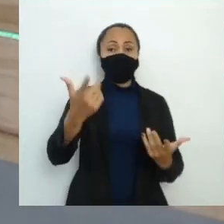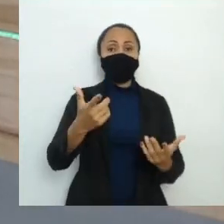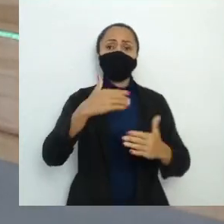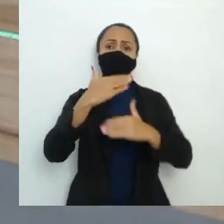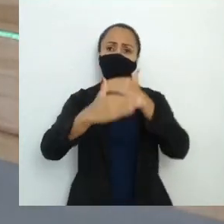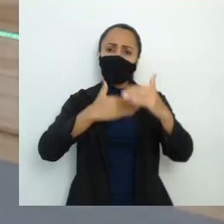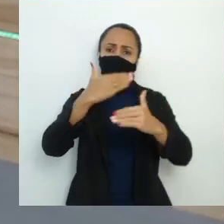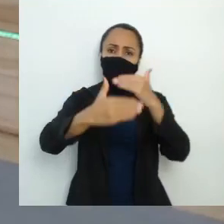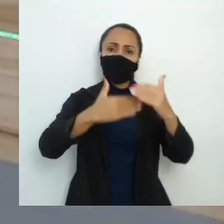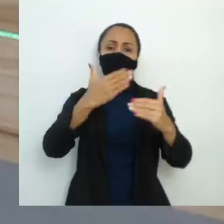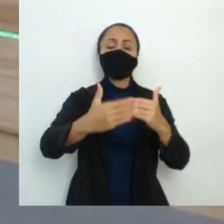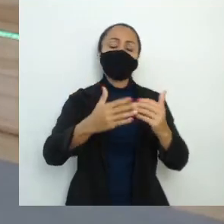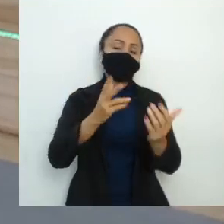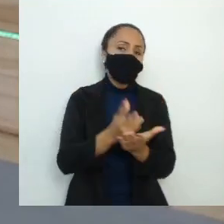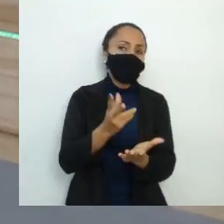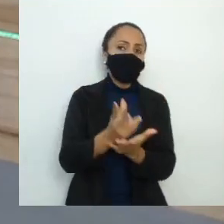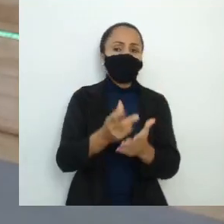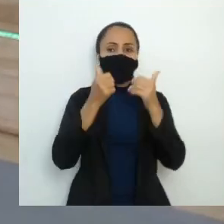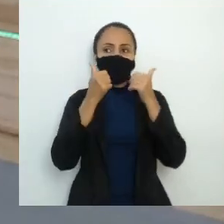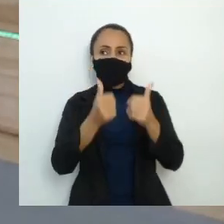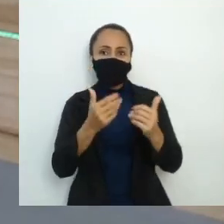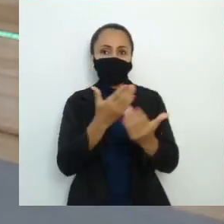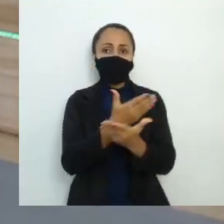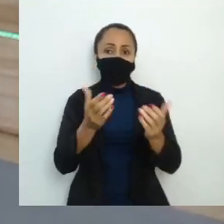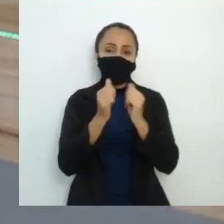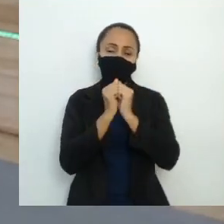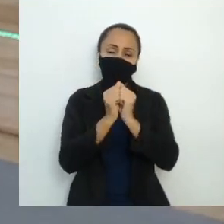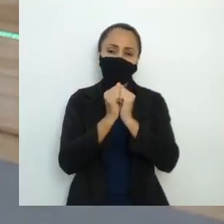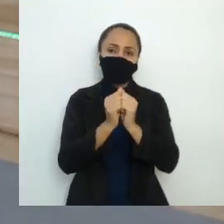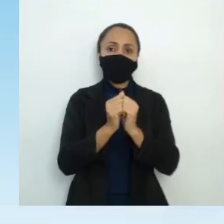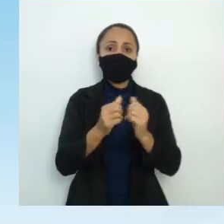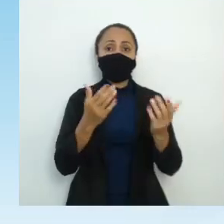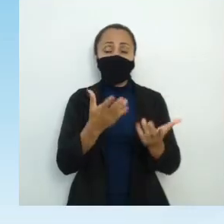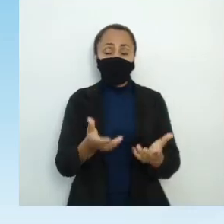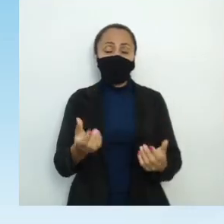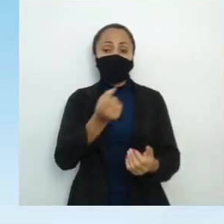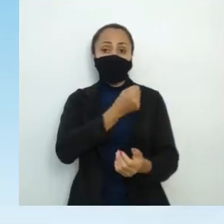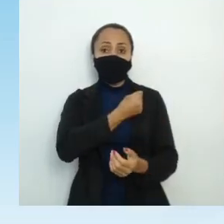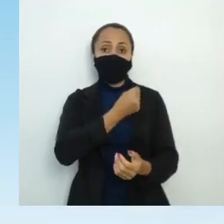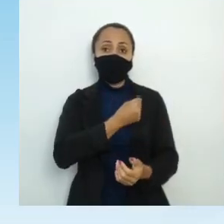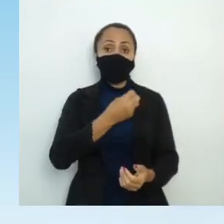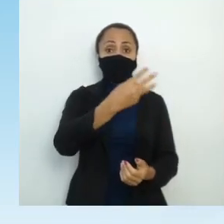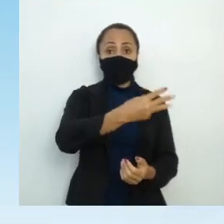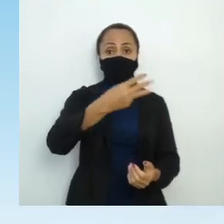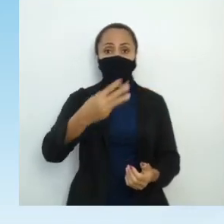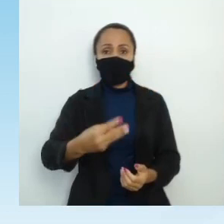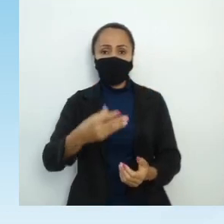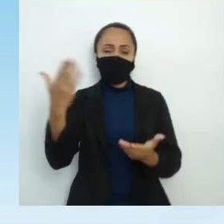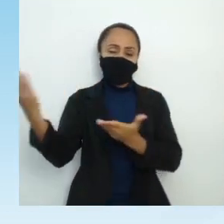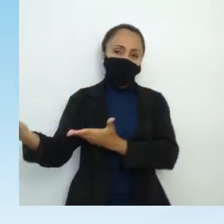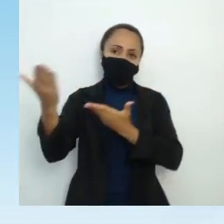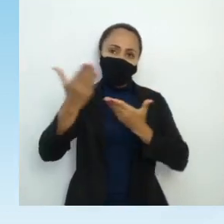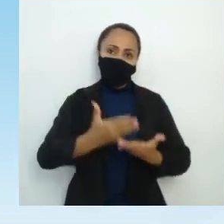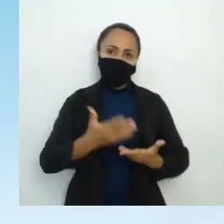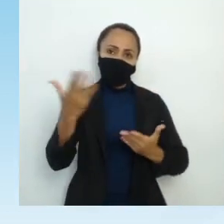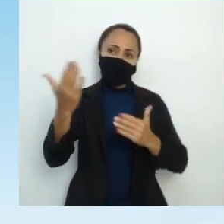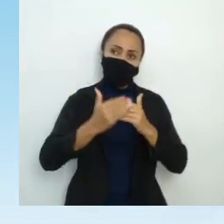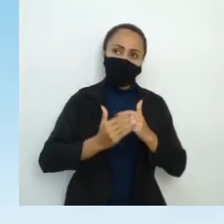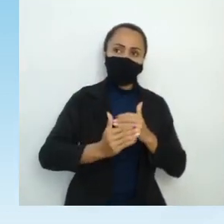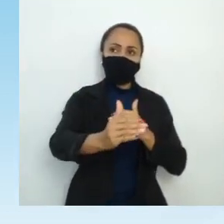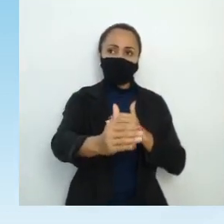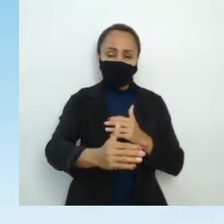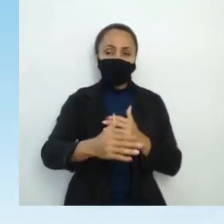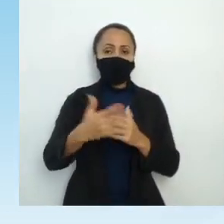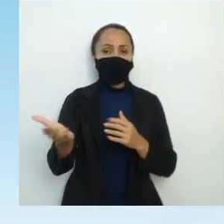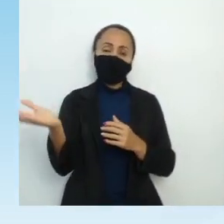construção desse conhecimento. Beleza? Então, vamos junto comigo. Essa é a aula do número 33. Eu convido vocês a partir desse instante a